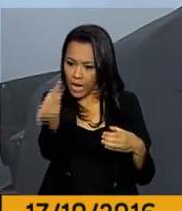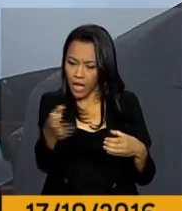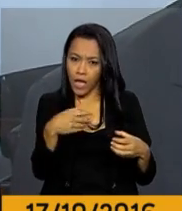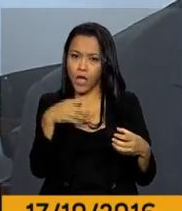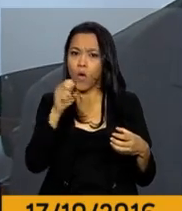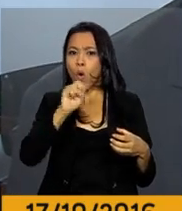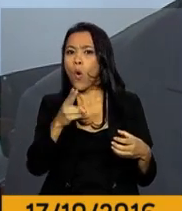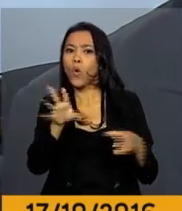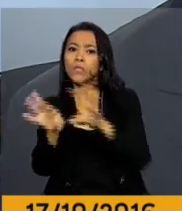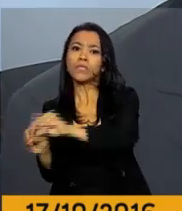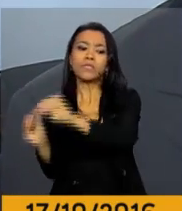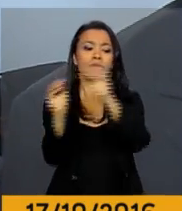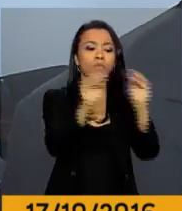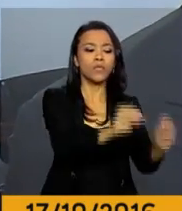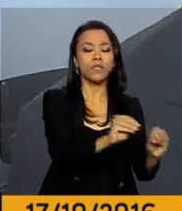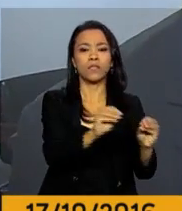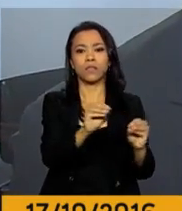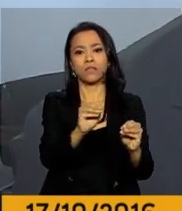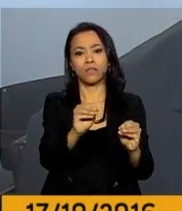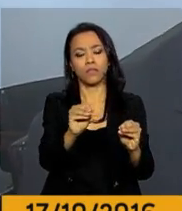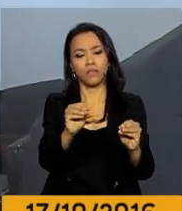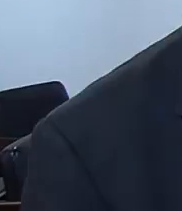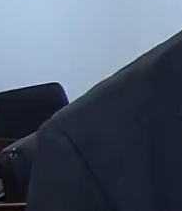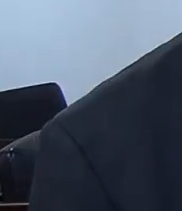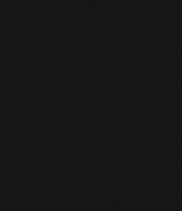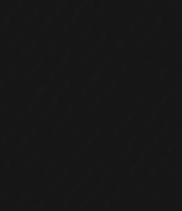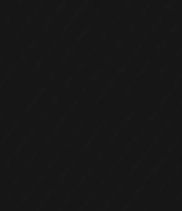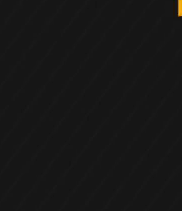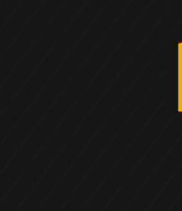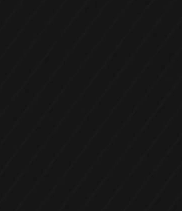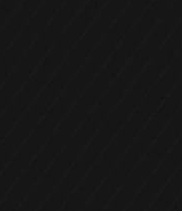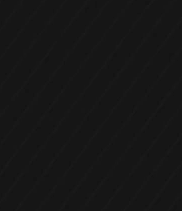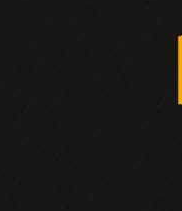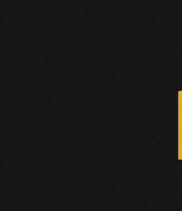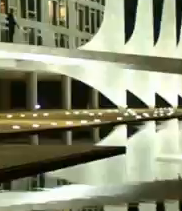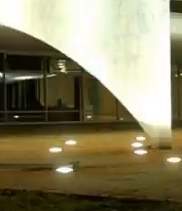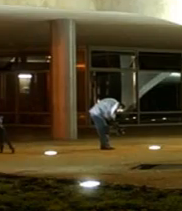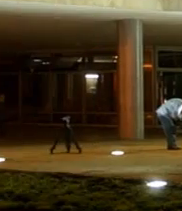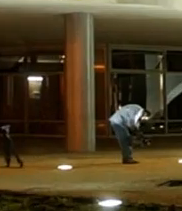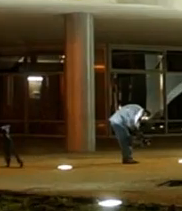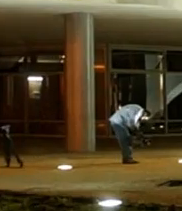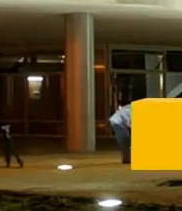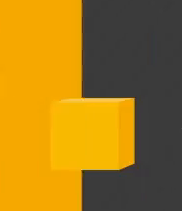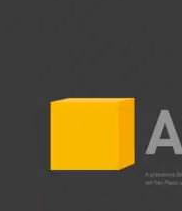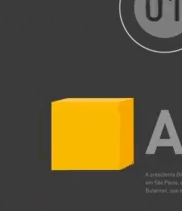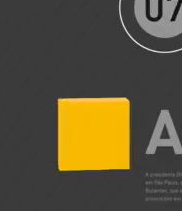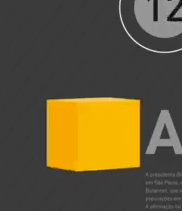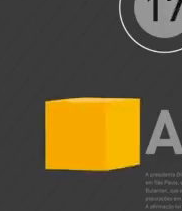transferência por hora para presídio federal.